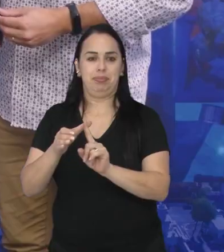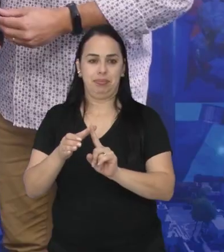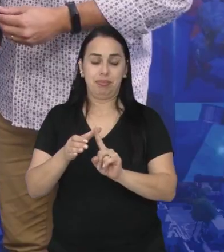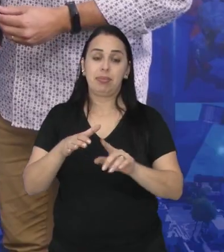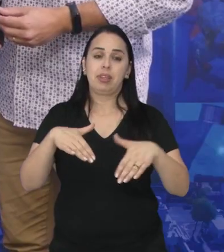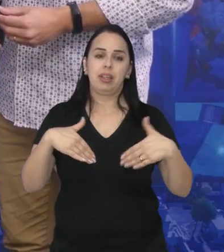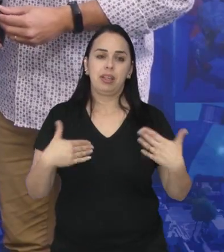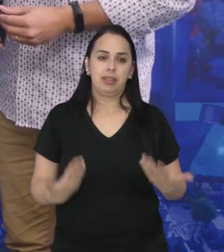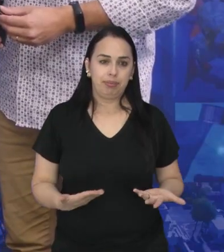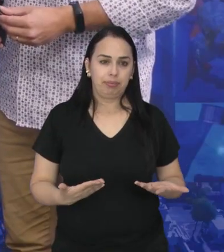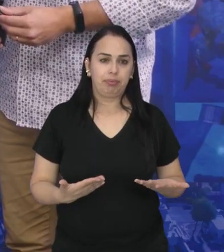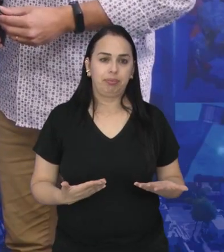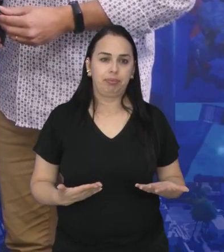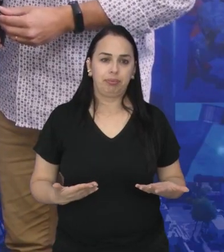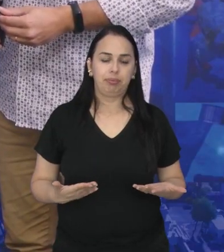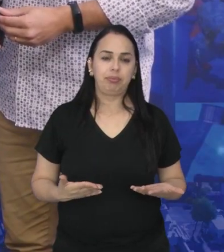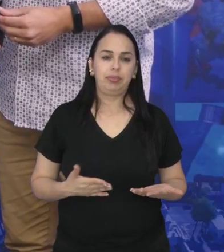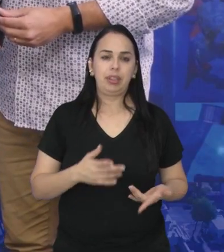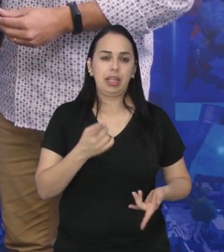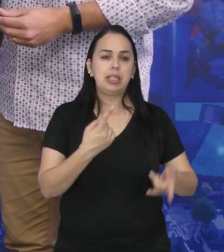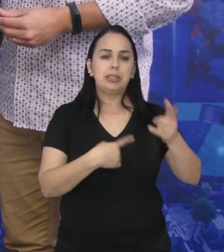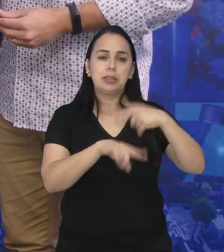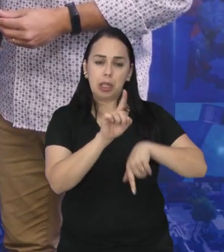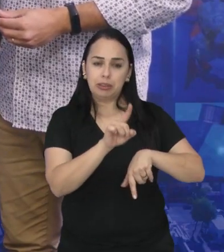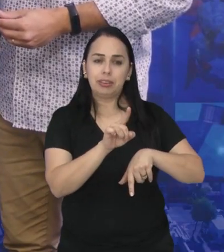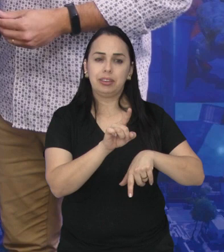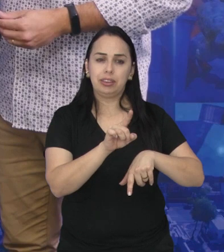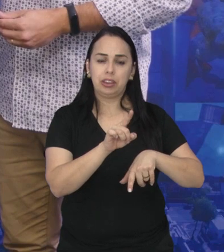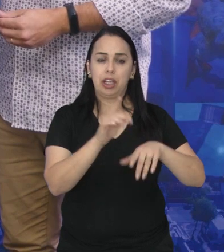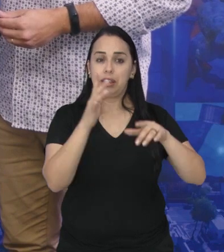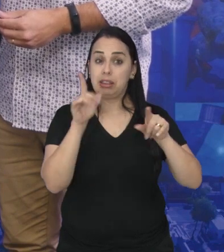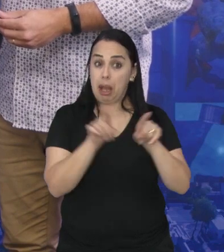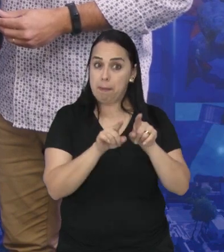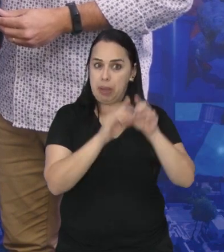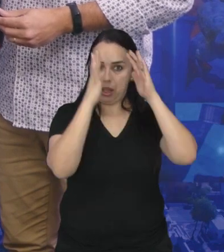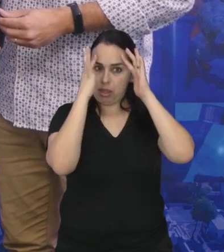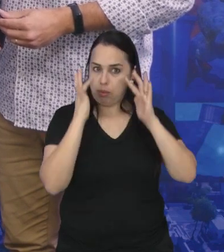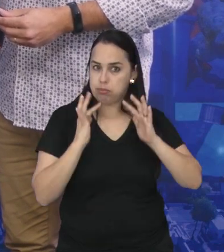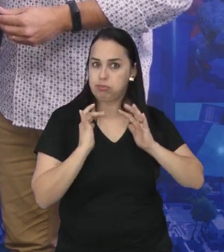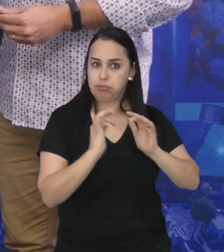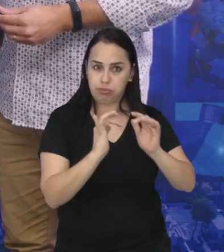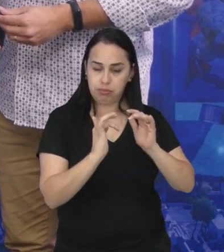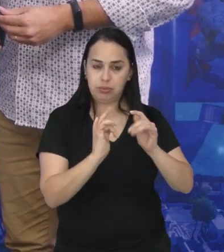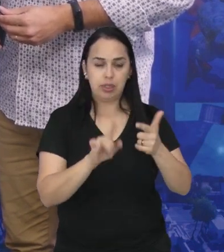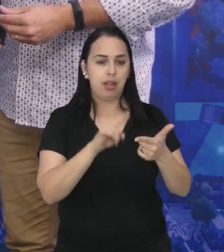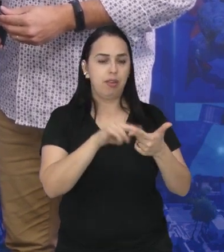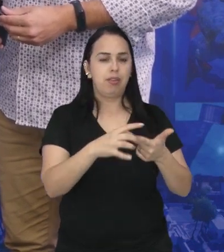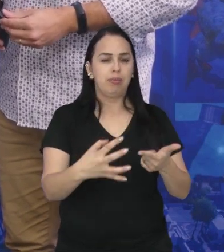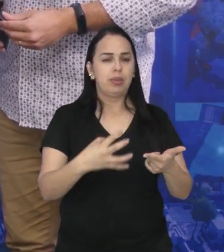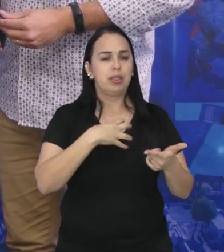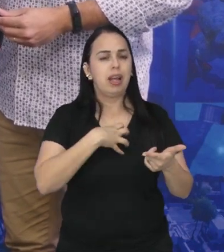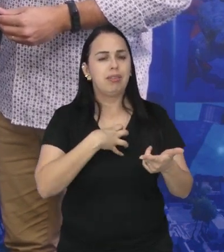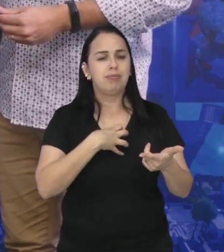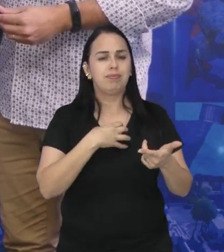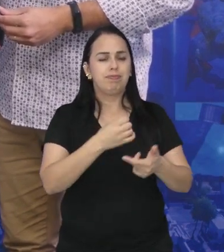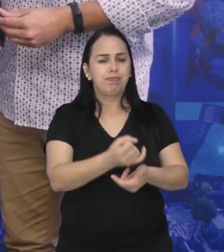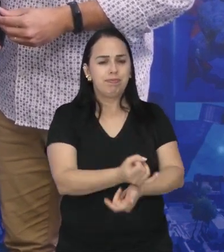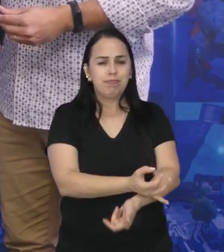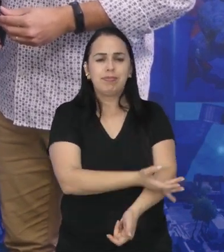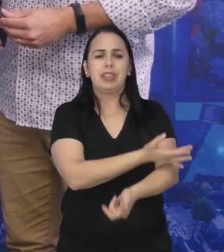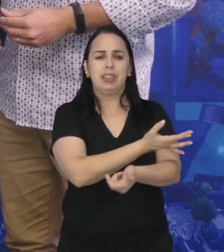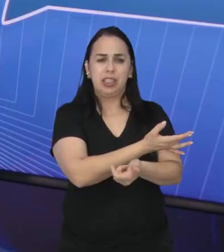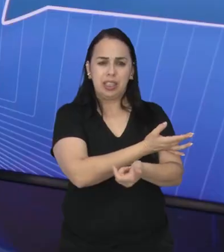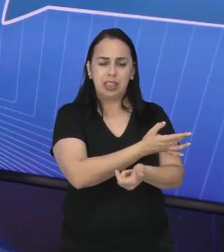sociedade, né? E em relação ao desenvolvimento cognitivo, né, afetivo, emocional